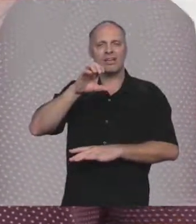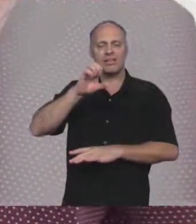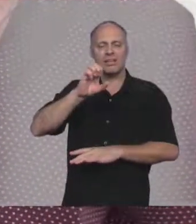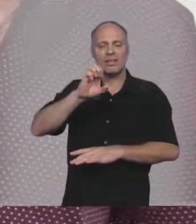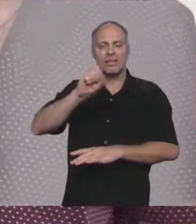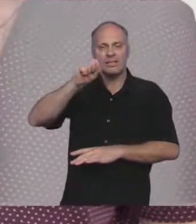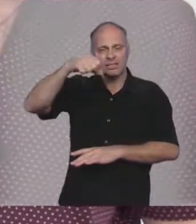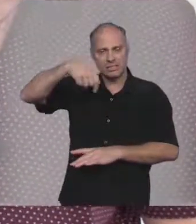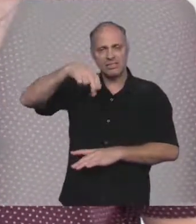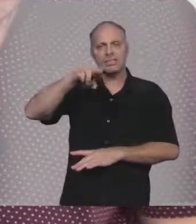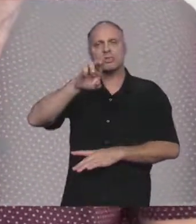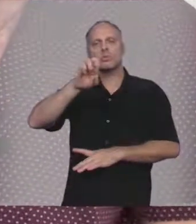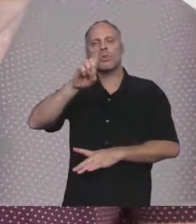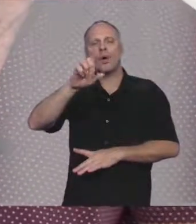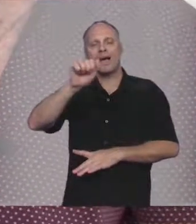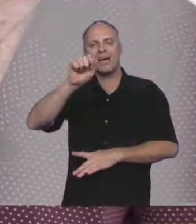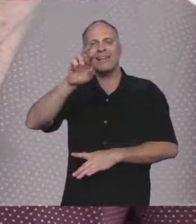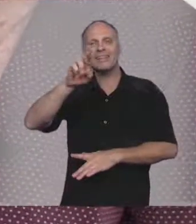quadrantes.